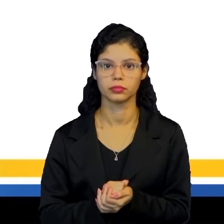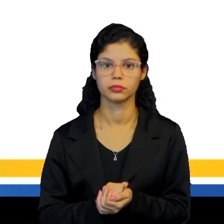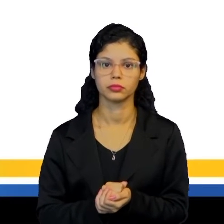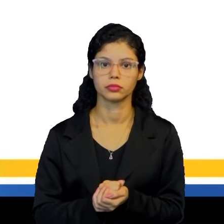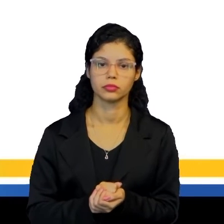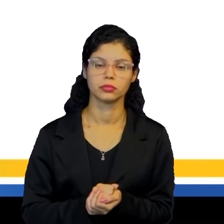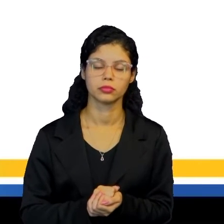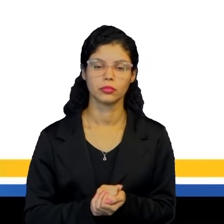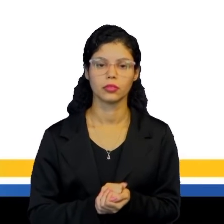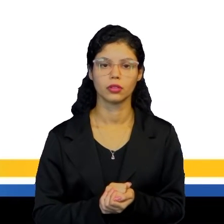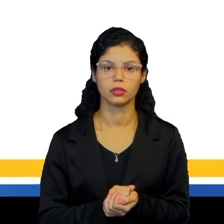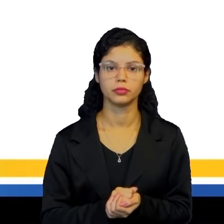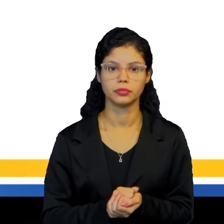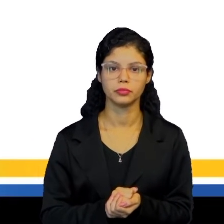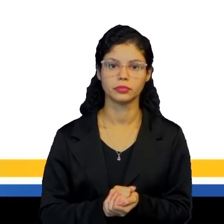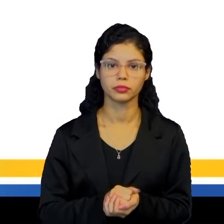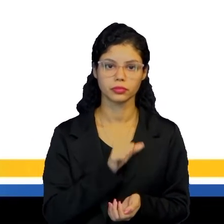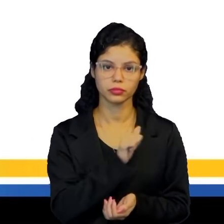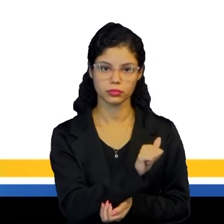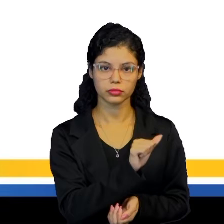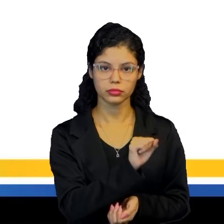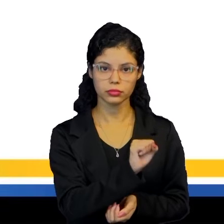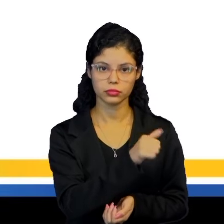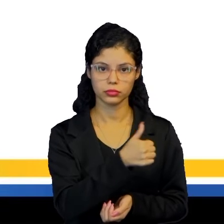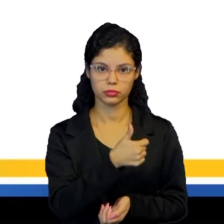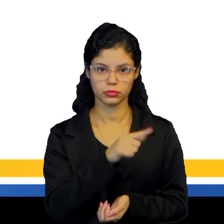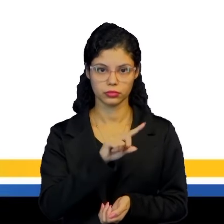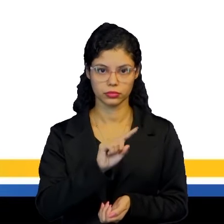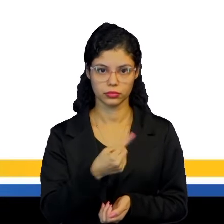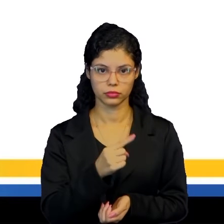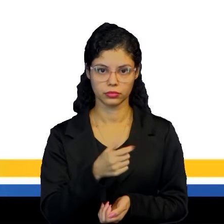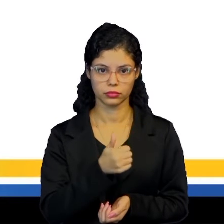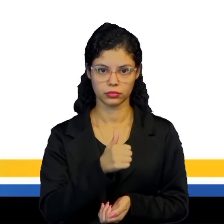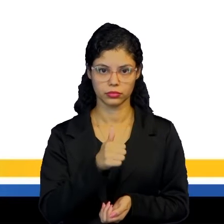3, que aí vai dar igual ao meu S12,